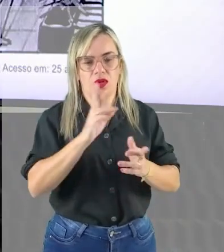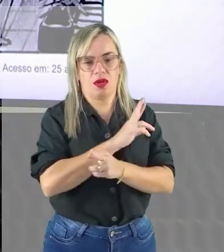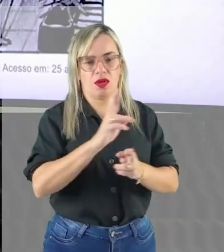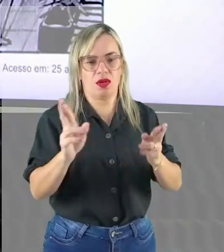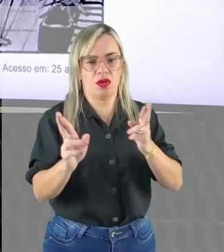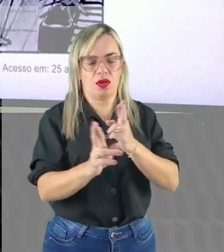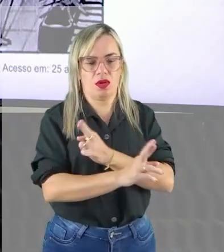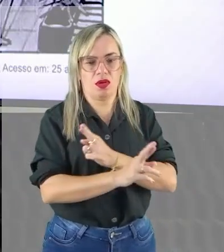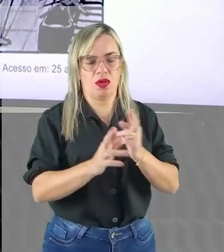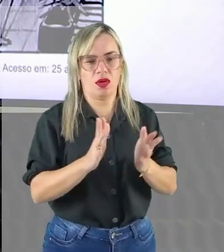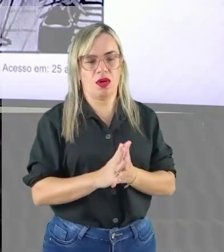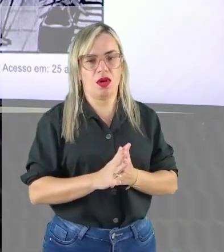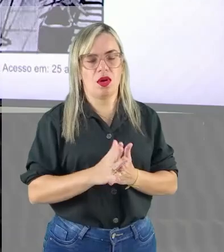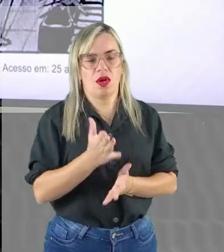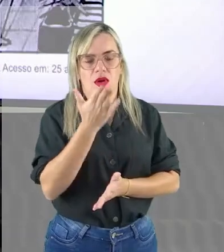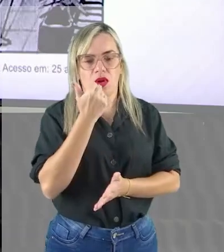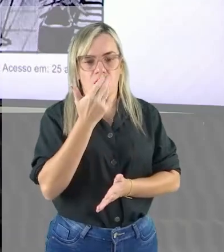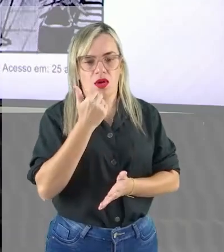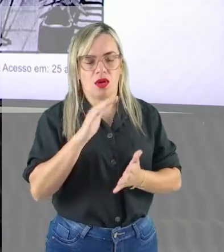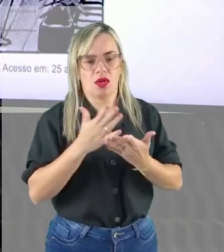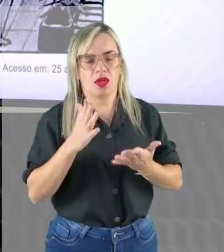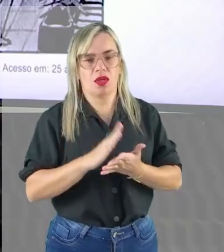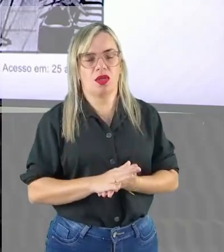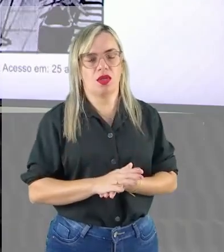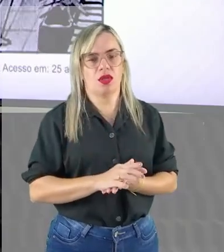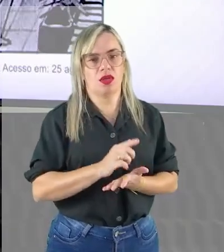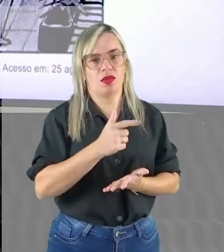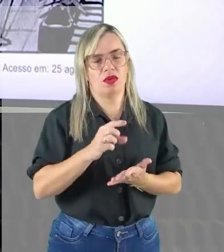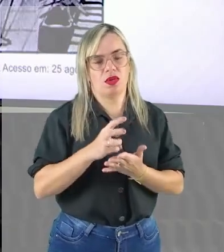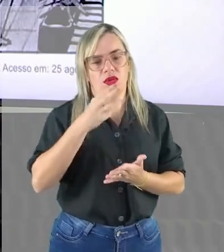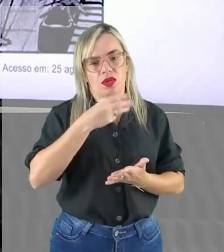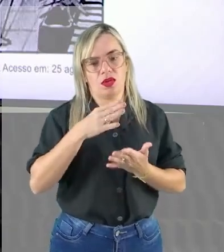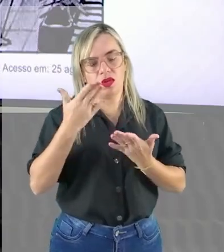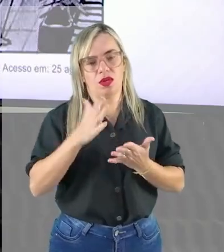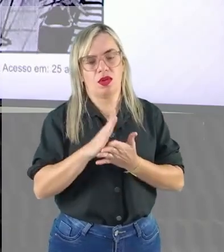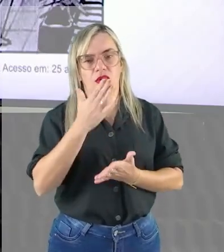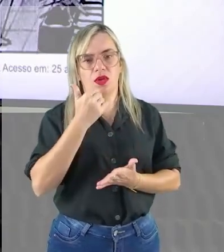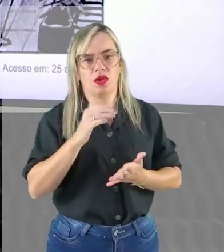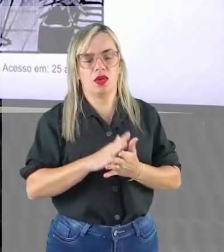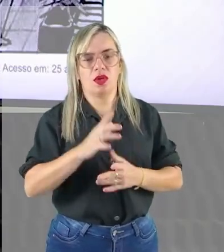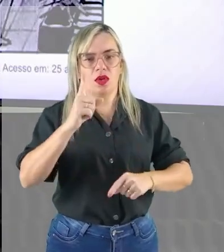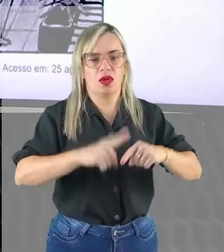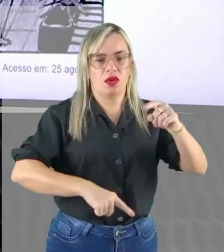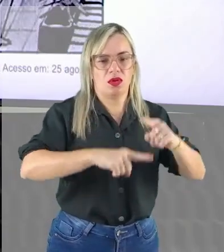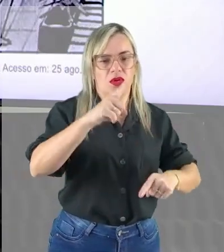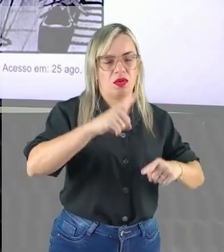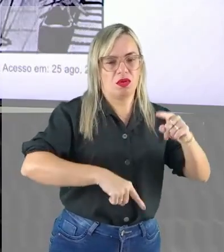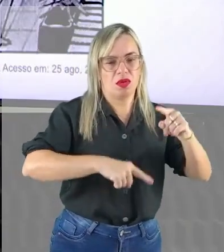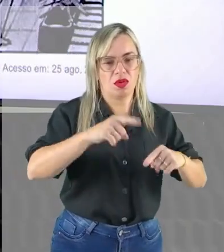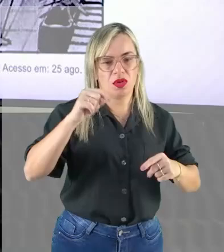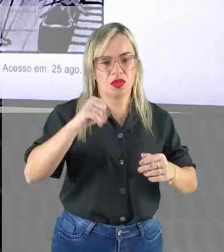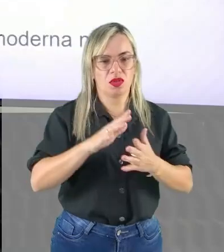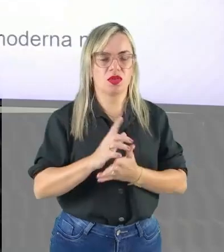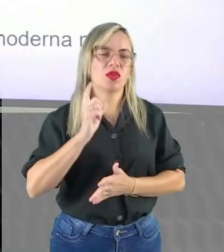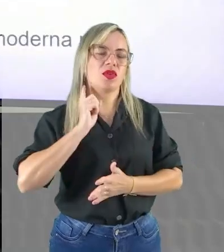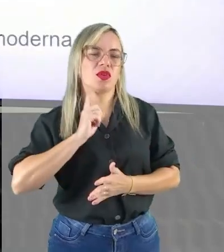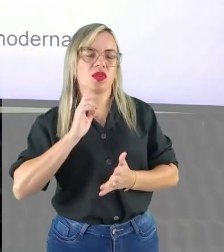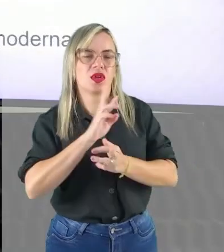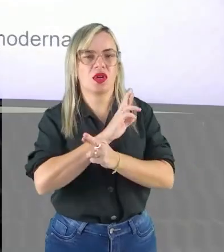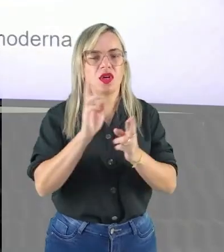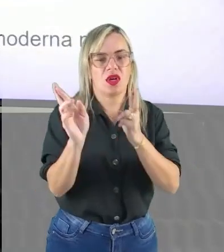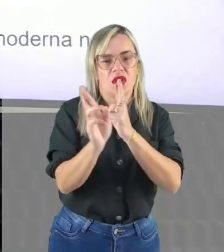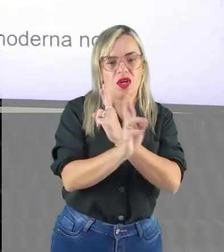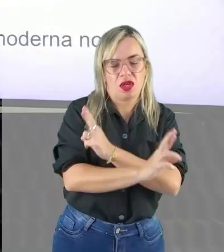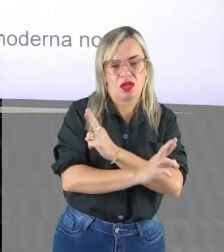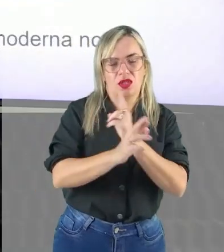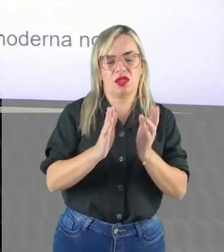aí a comida, não é isso? E é o que a gente está comendo diariamente com produtos inadequados que envolvem essas comidas, tá bom? Então,